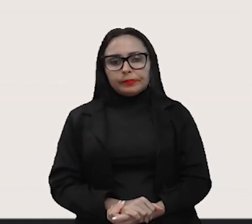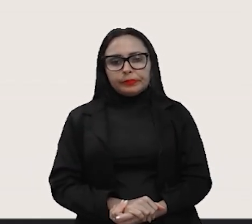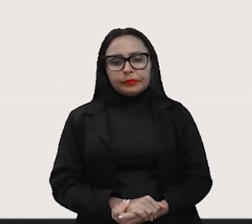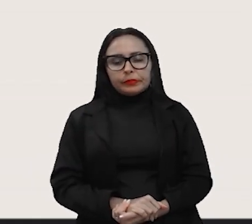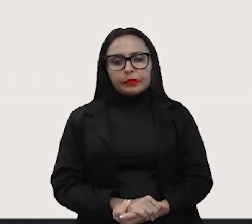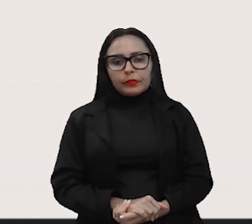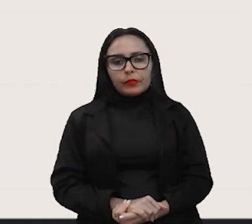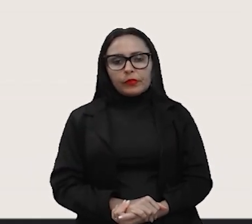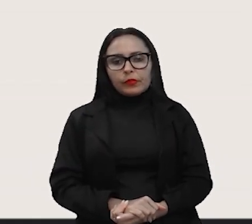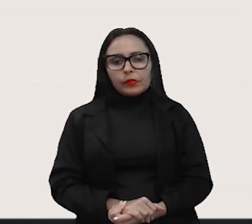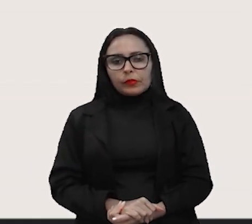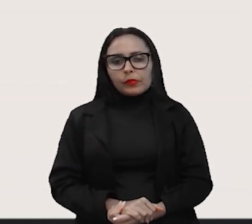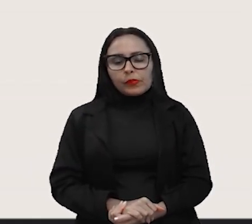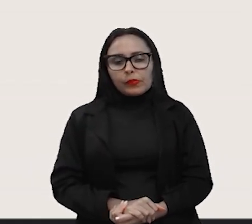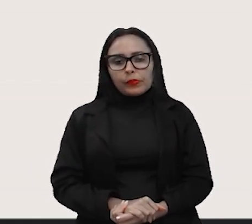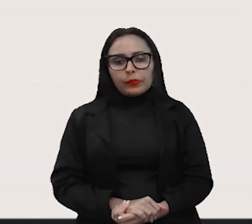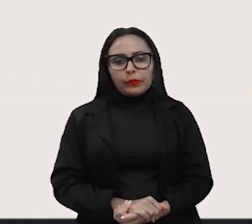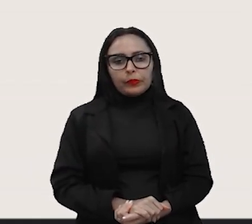paratireoides.